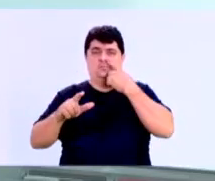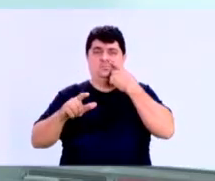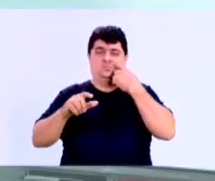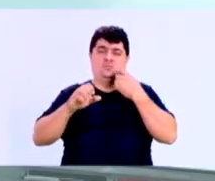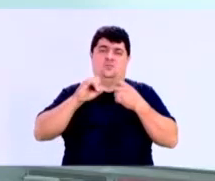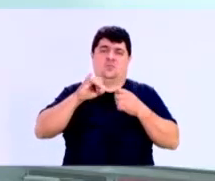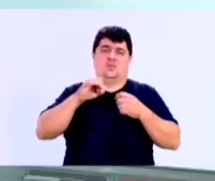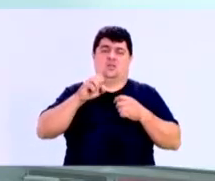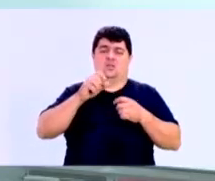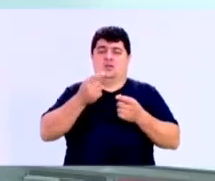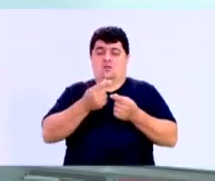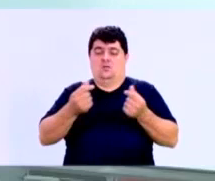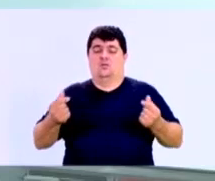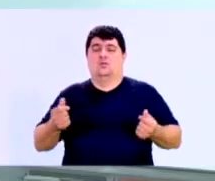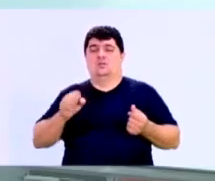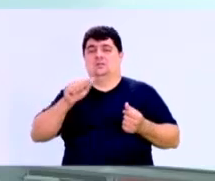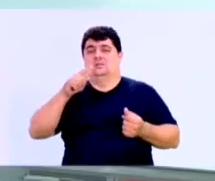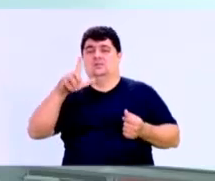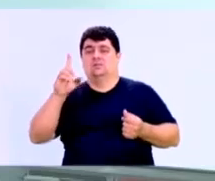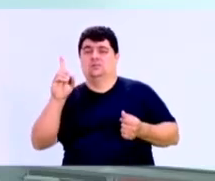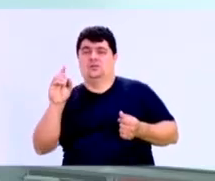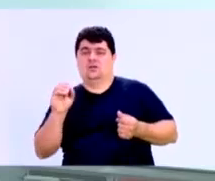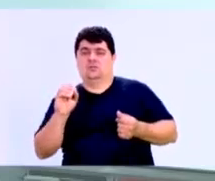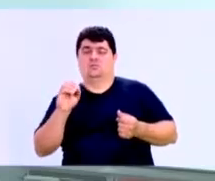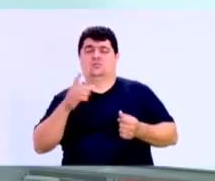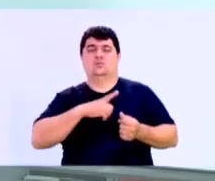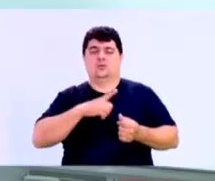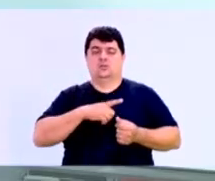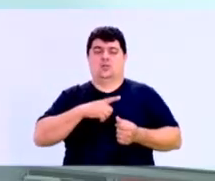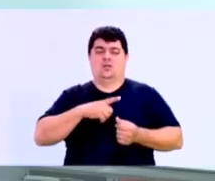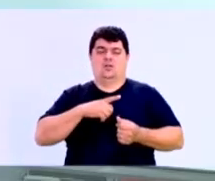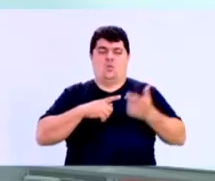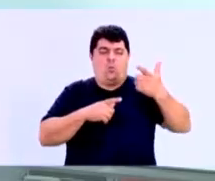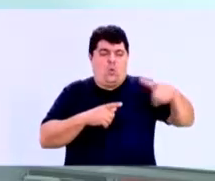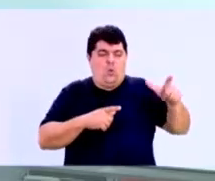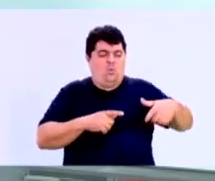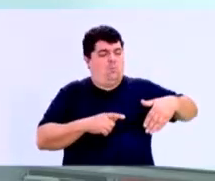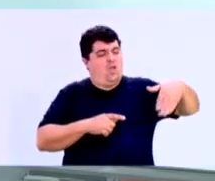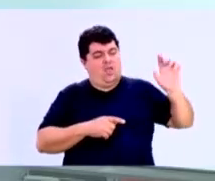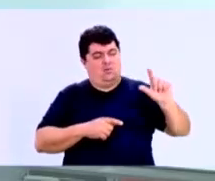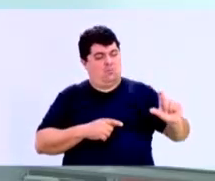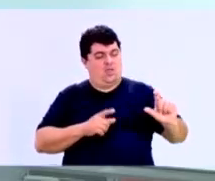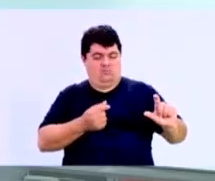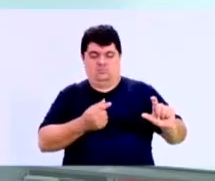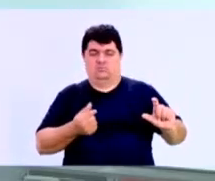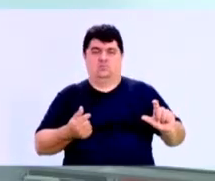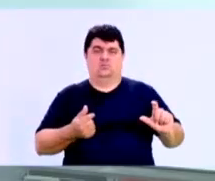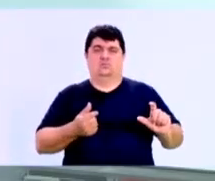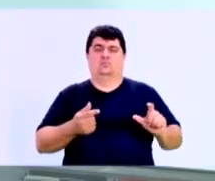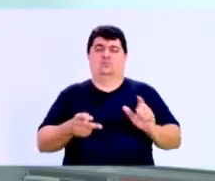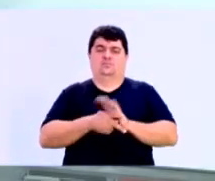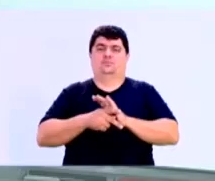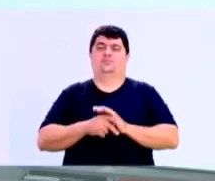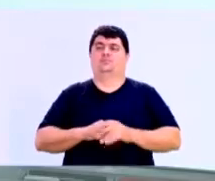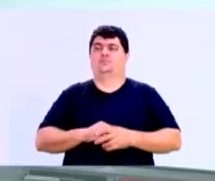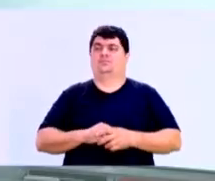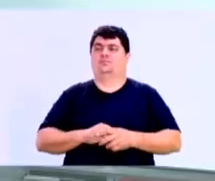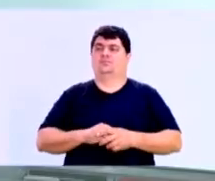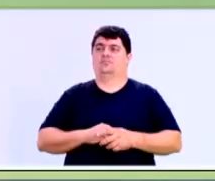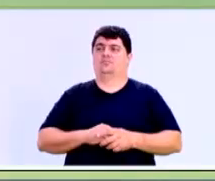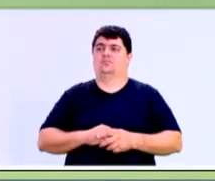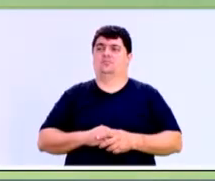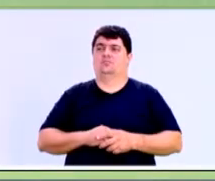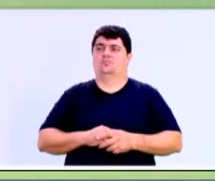de tesouraria, é aquilo que eu tenho de sobra ali, que é plenamente financeiro, ok?